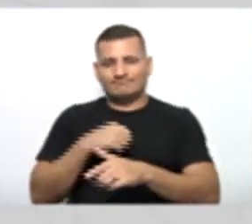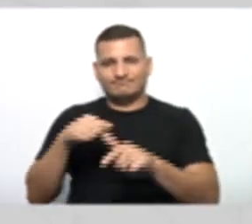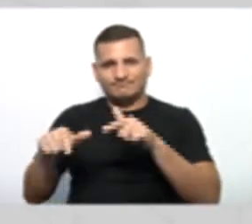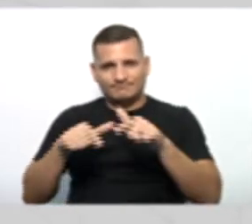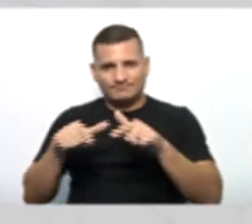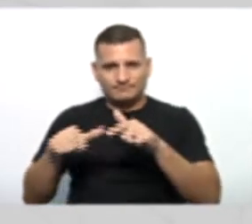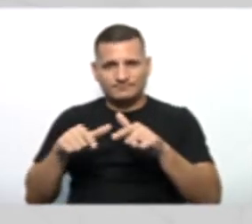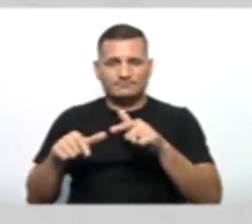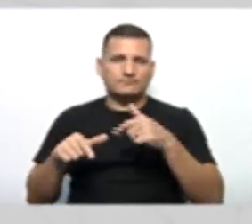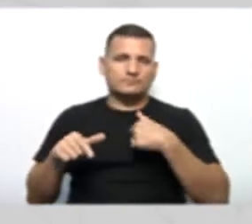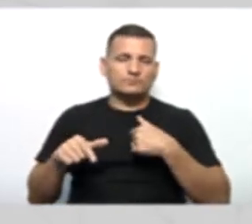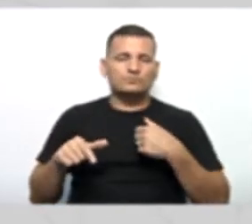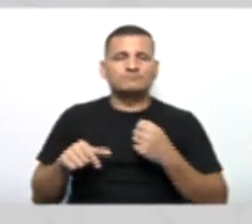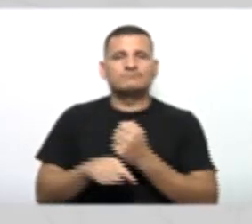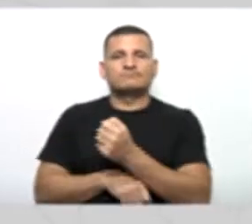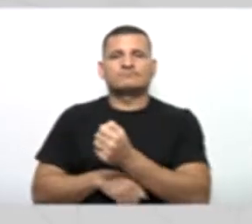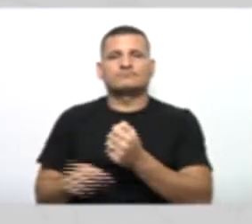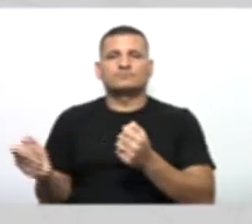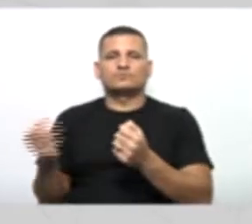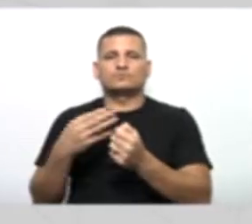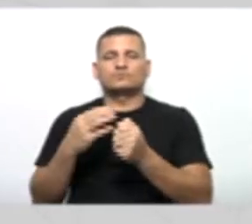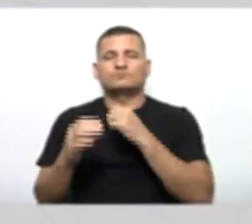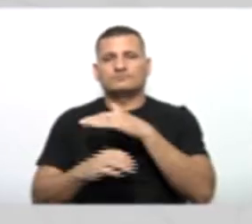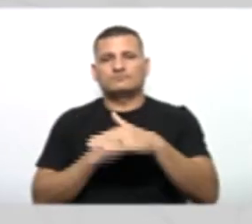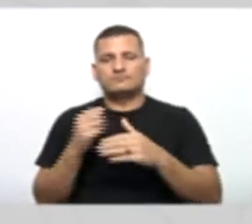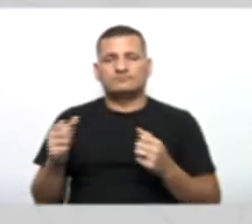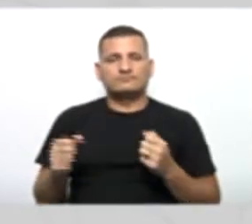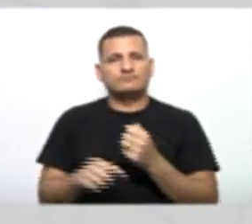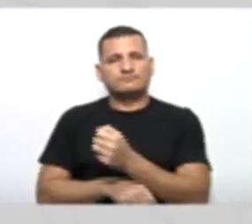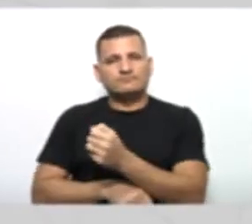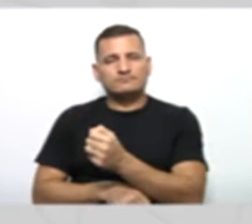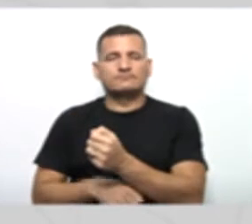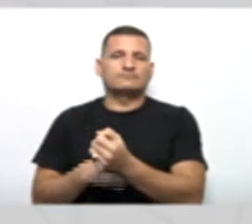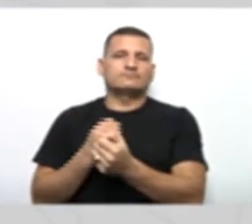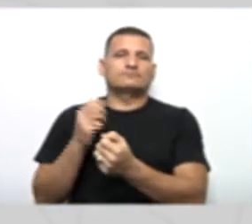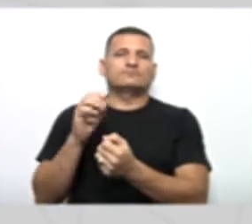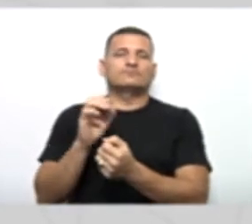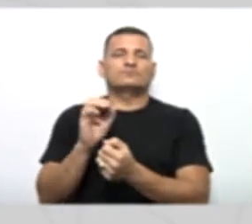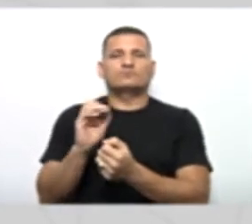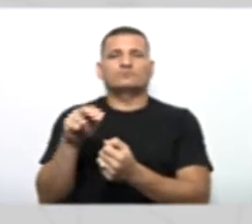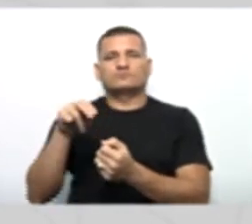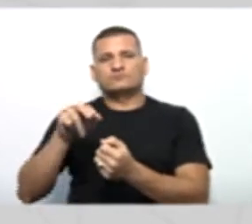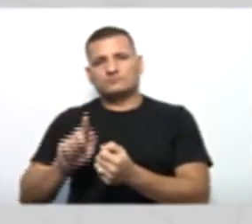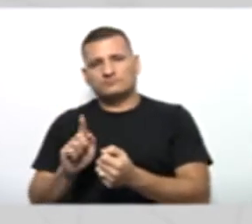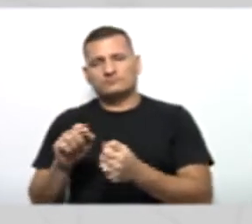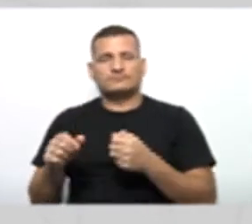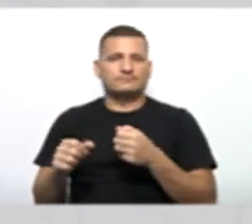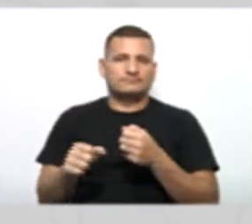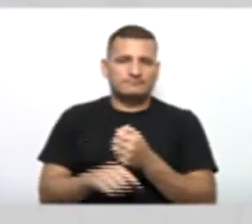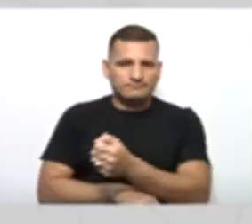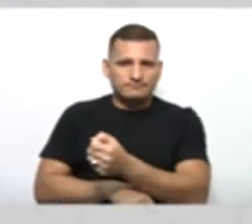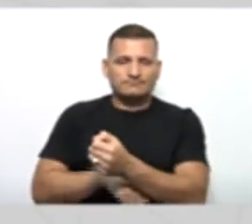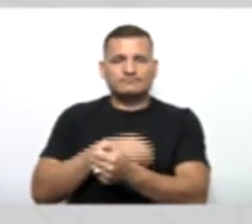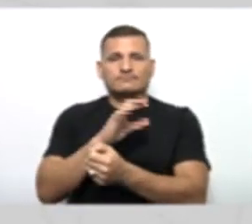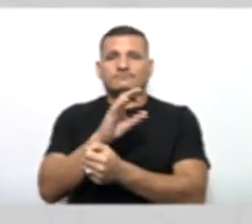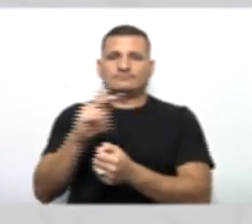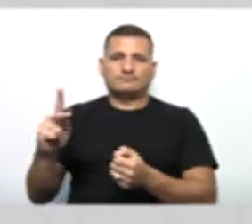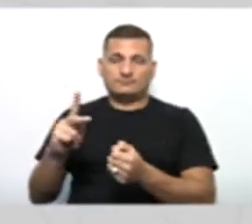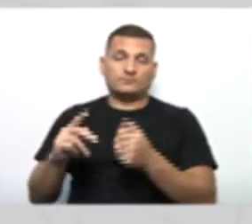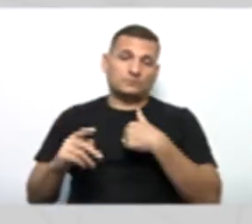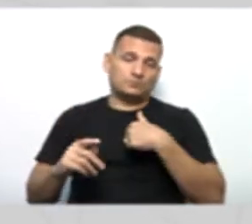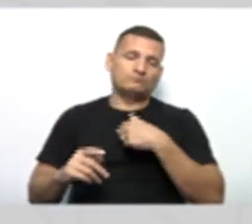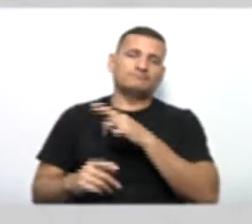e eu faço parte de uma nova empresa do novo órgão público de uma mg de uma cooperativa eu tenho uma responsabilidade